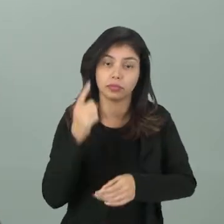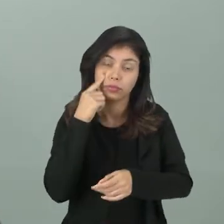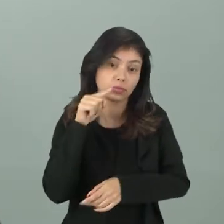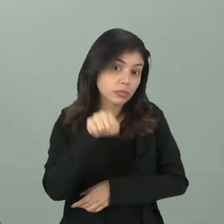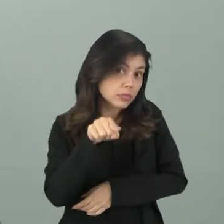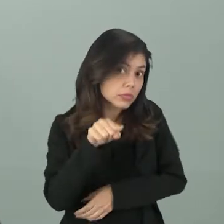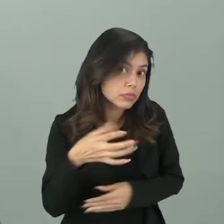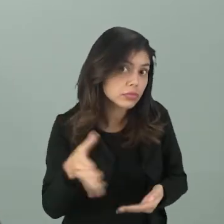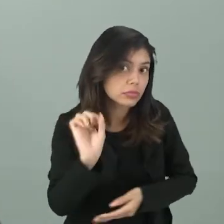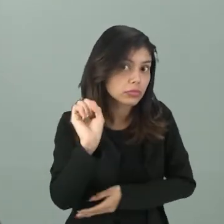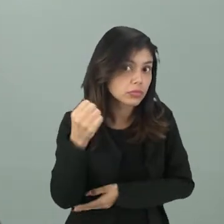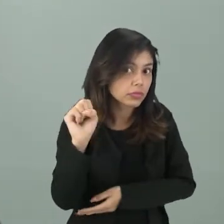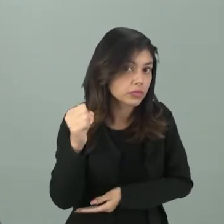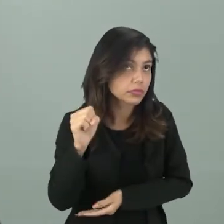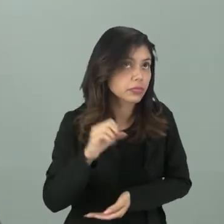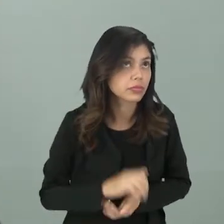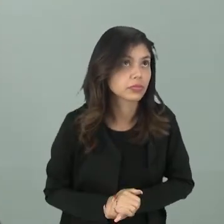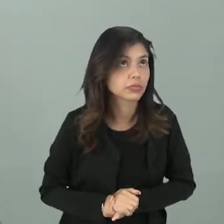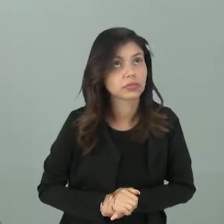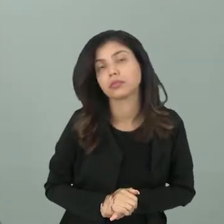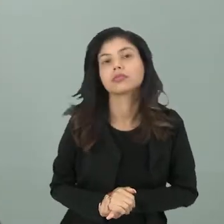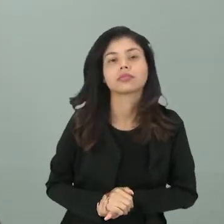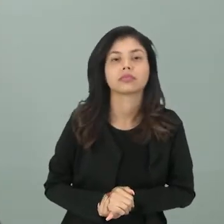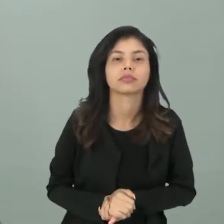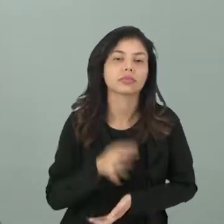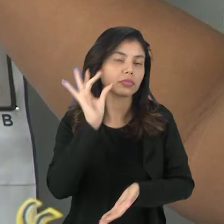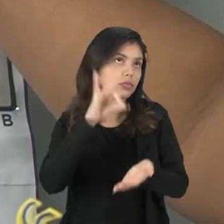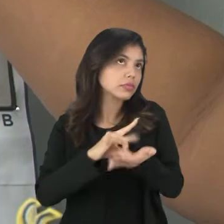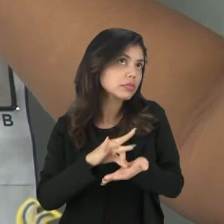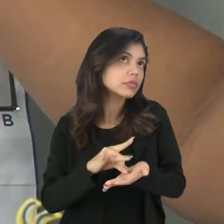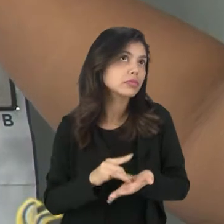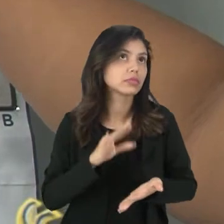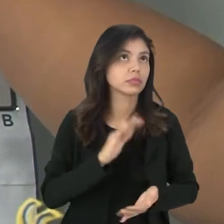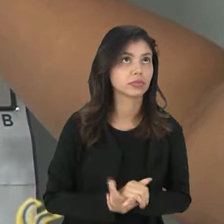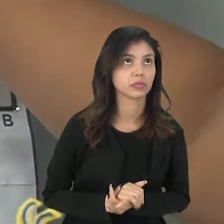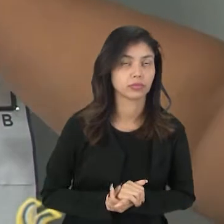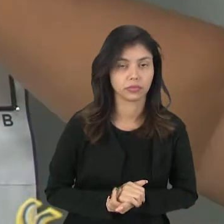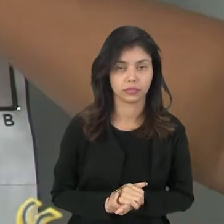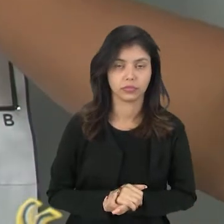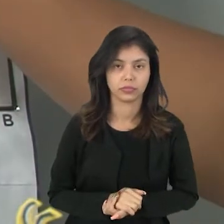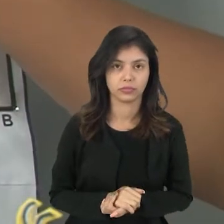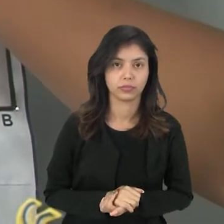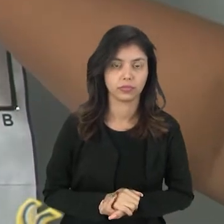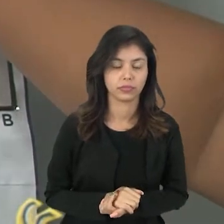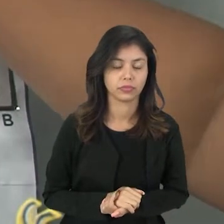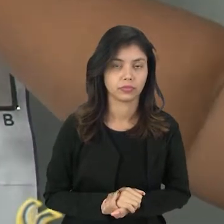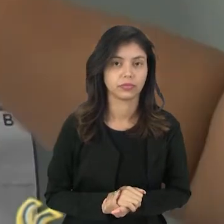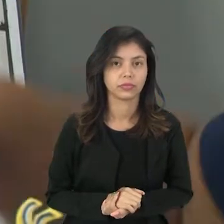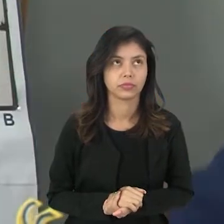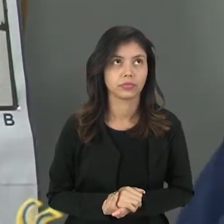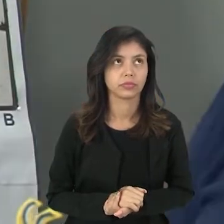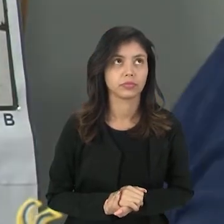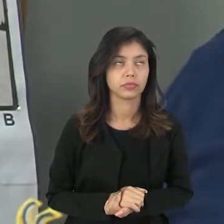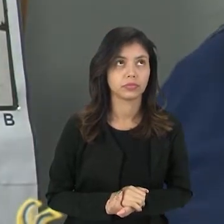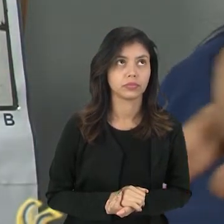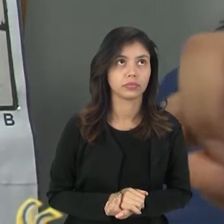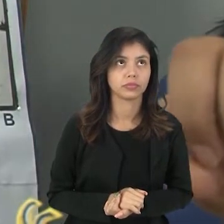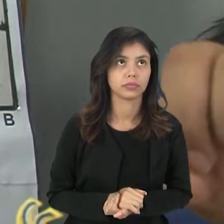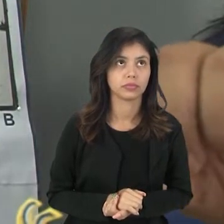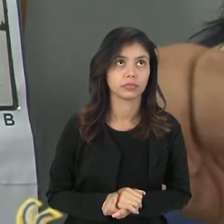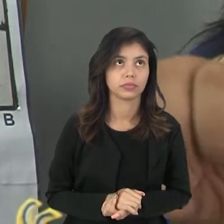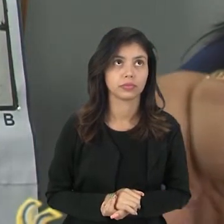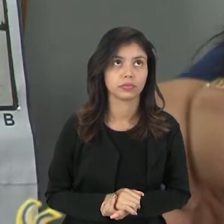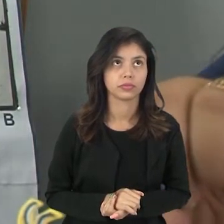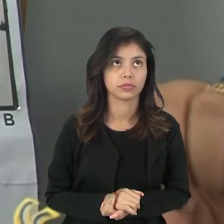quantidade de votos, que é 8, não é verdade? 8 votos. Agora, nós